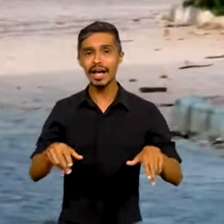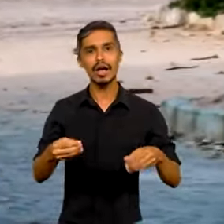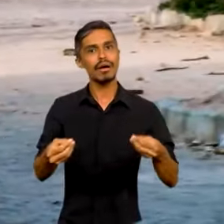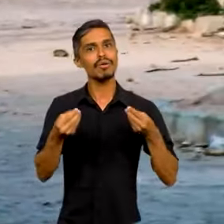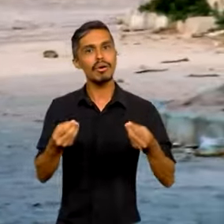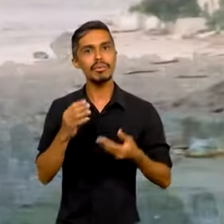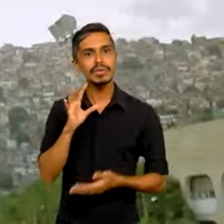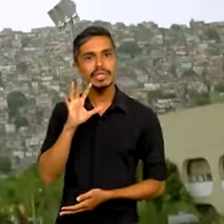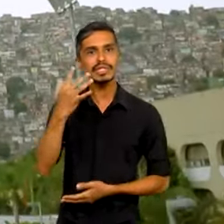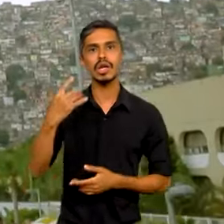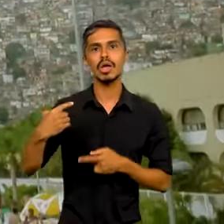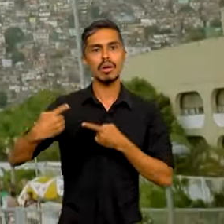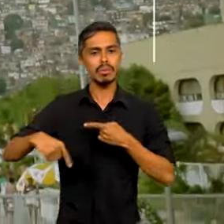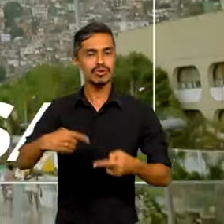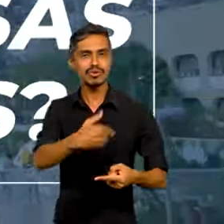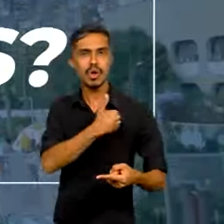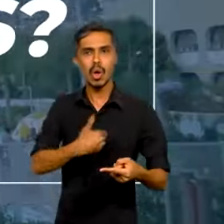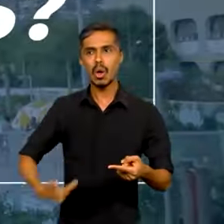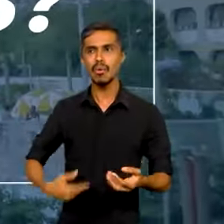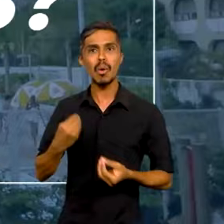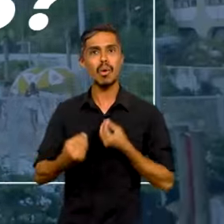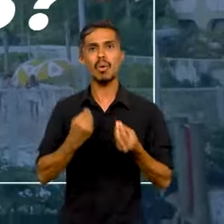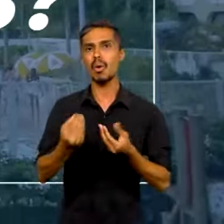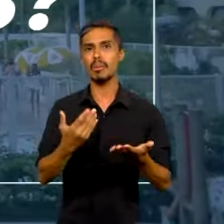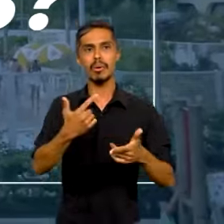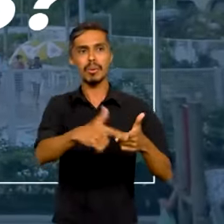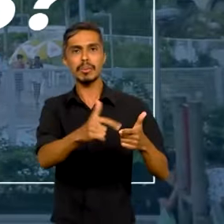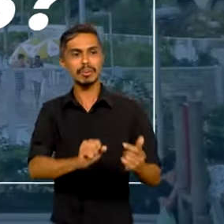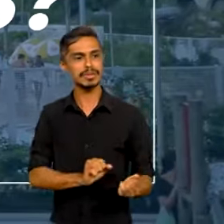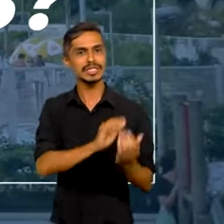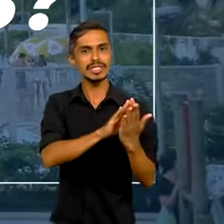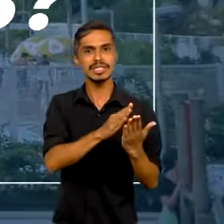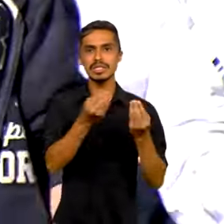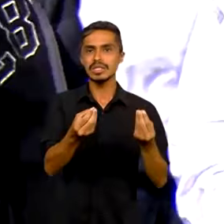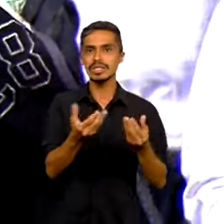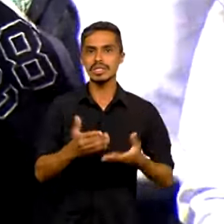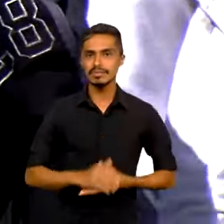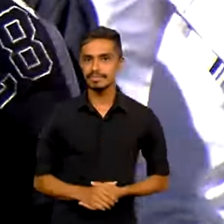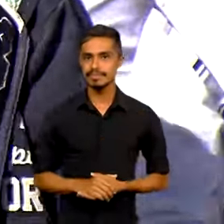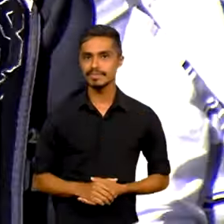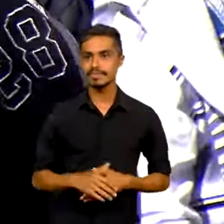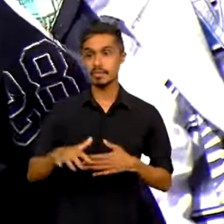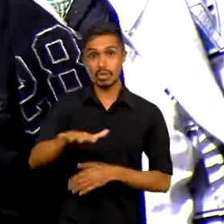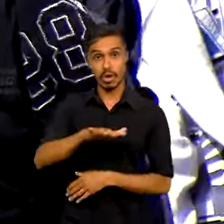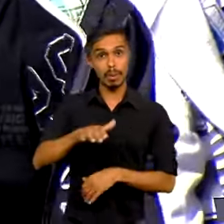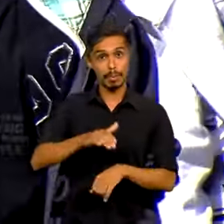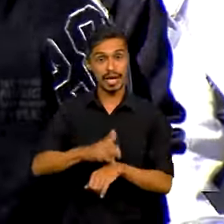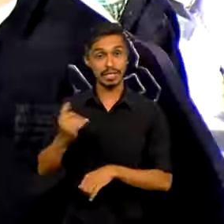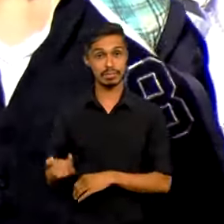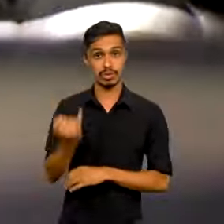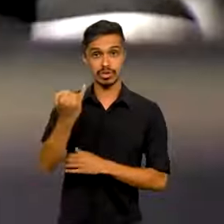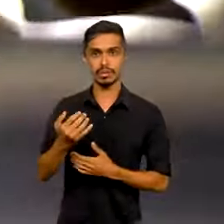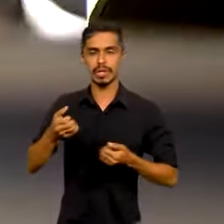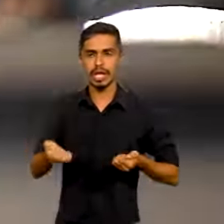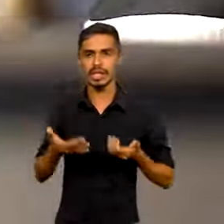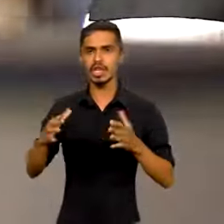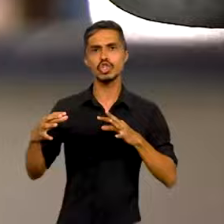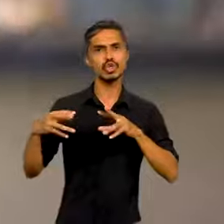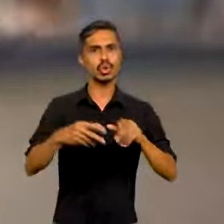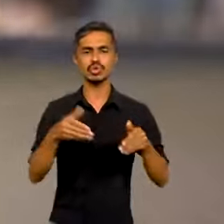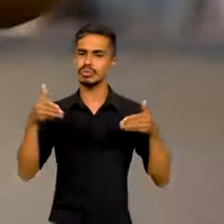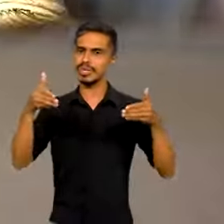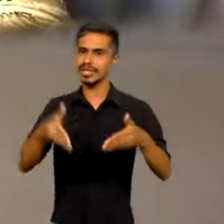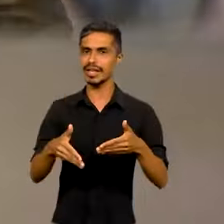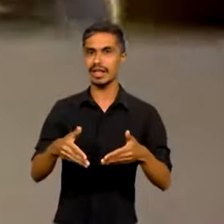diversa e plural, como é possível determinar quais são essas necessidades? Entre os espaços mais importantes para garantir